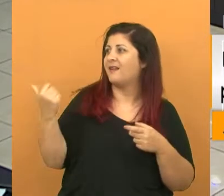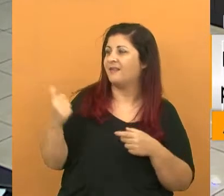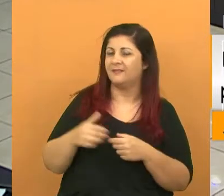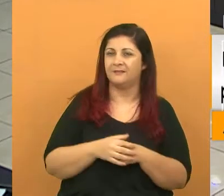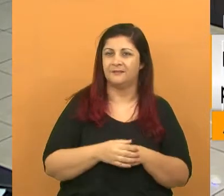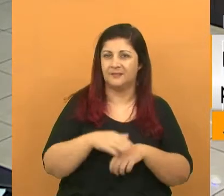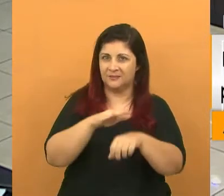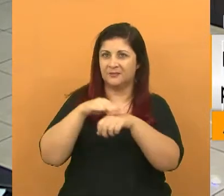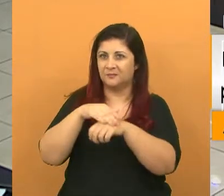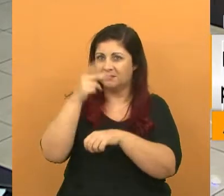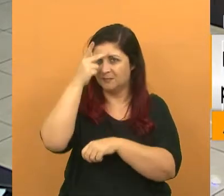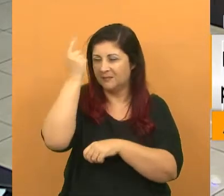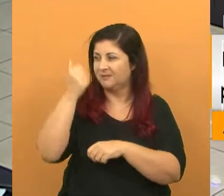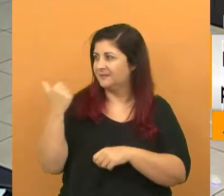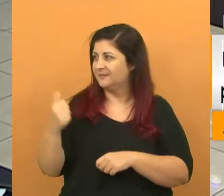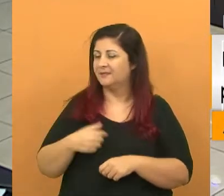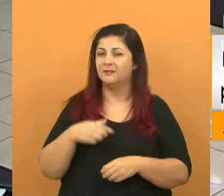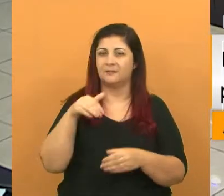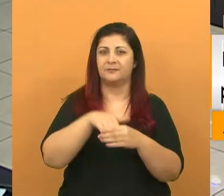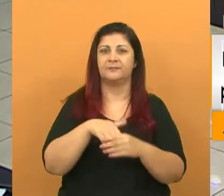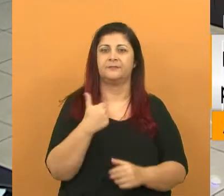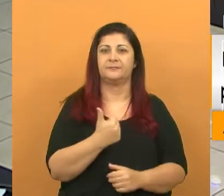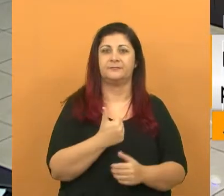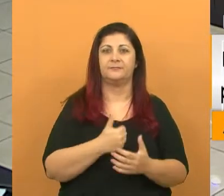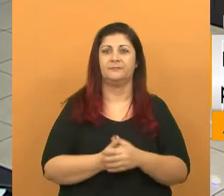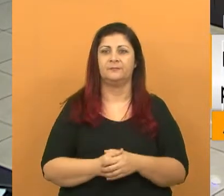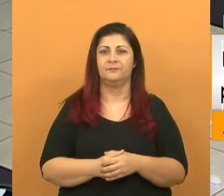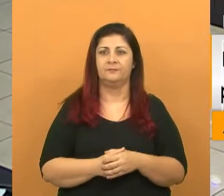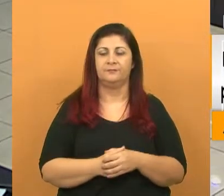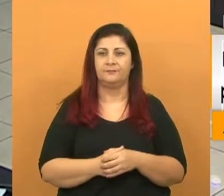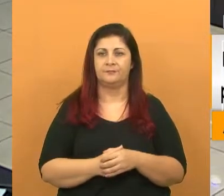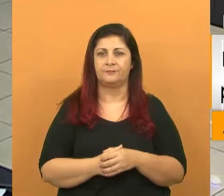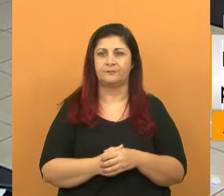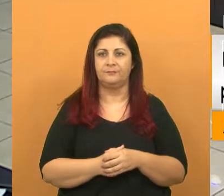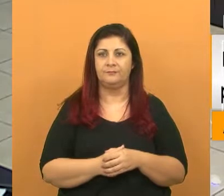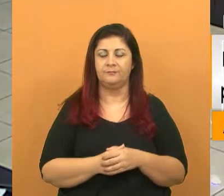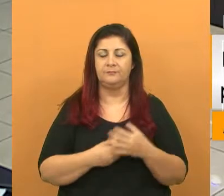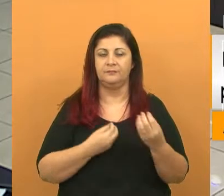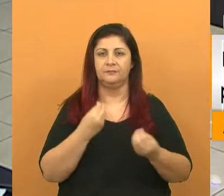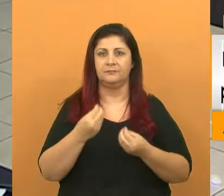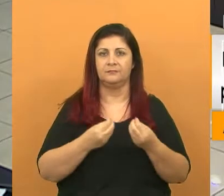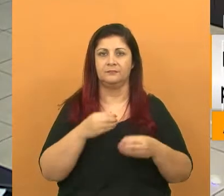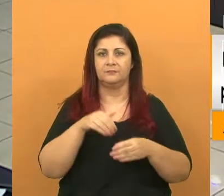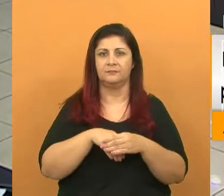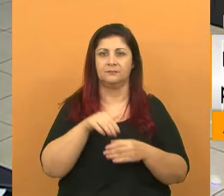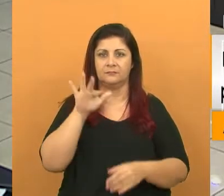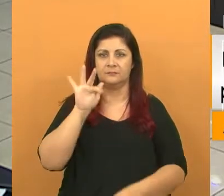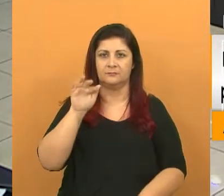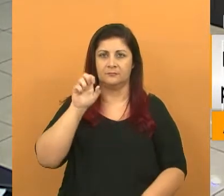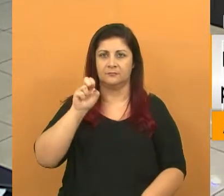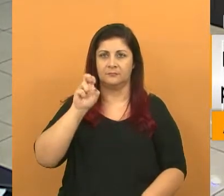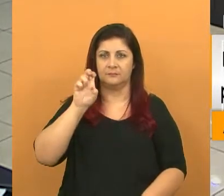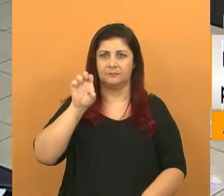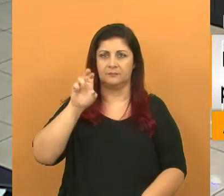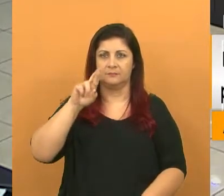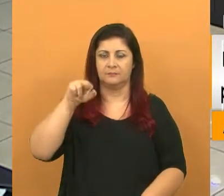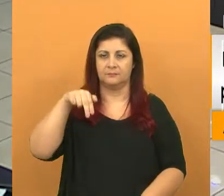aí. Sou favorável. Como vota o vereador Fernando da Ótica Original?